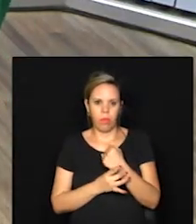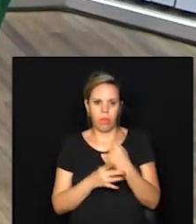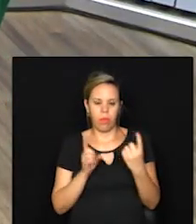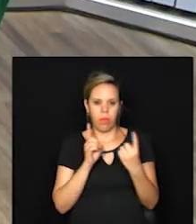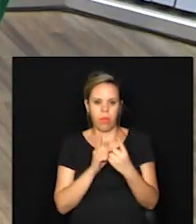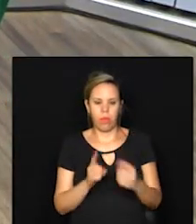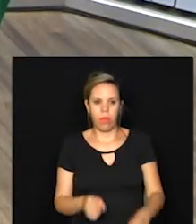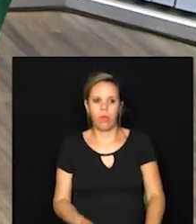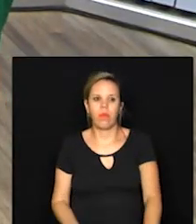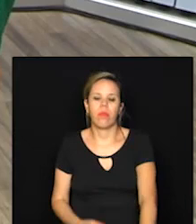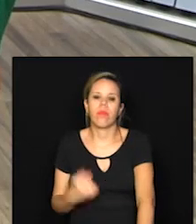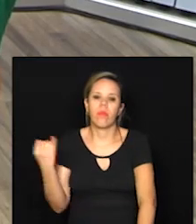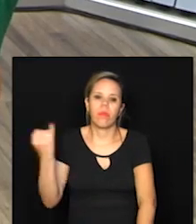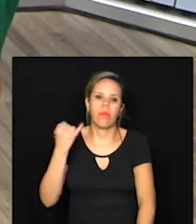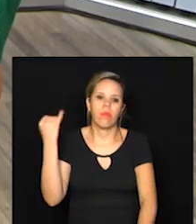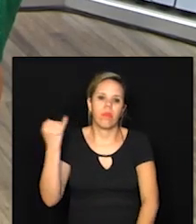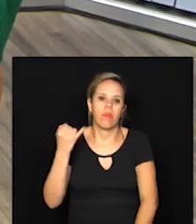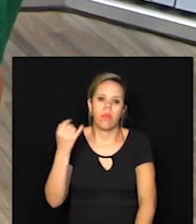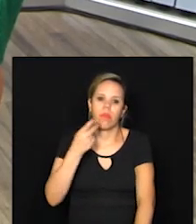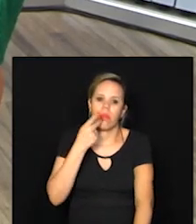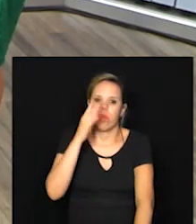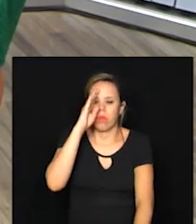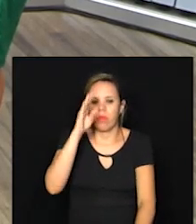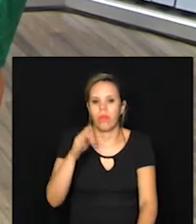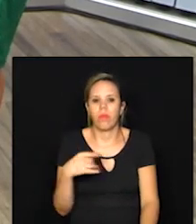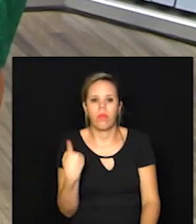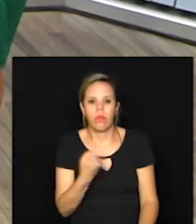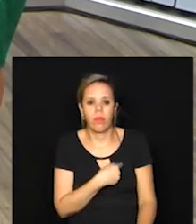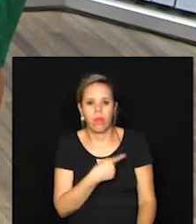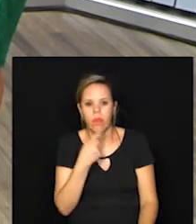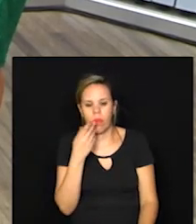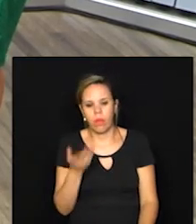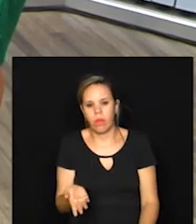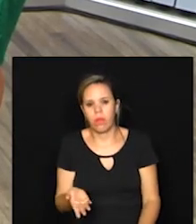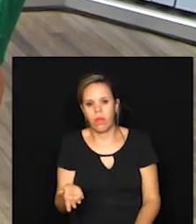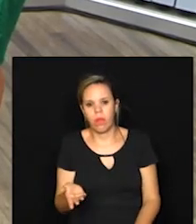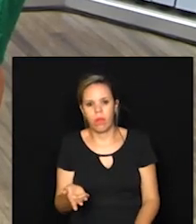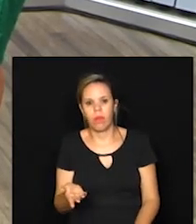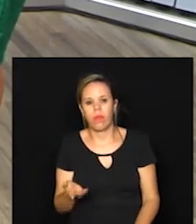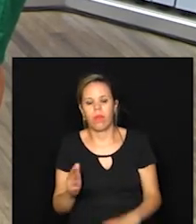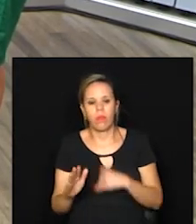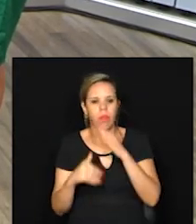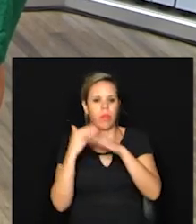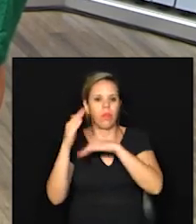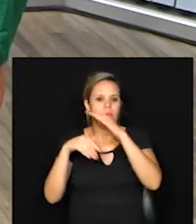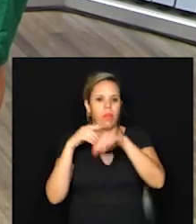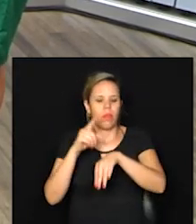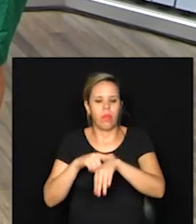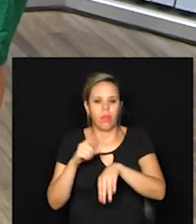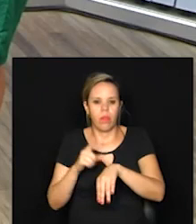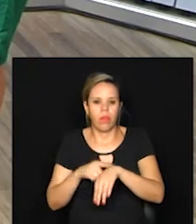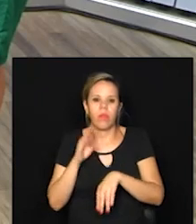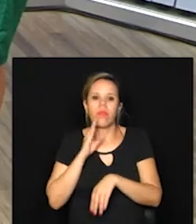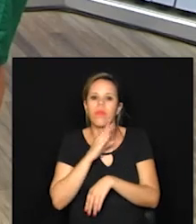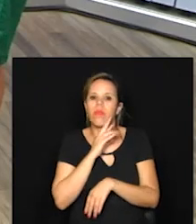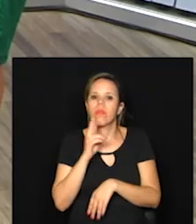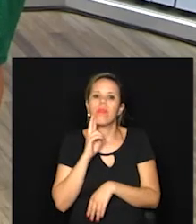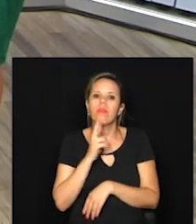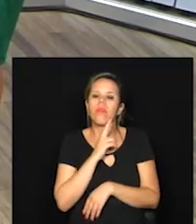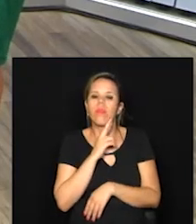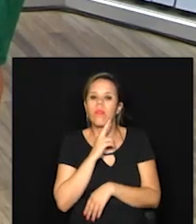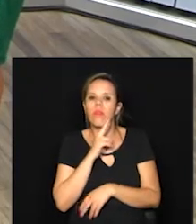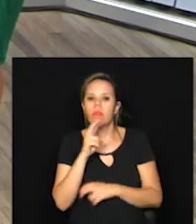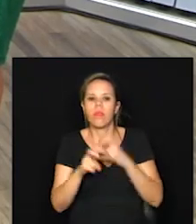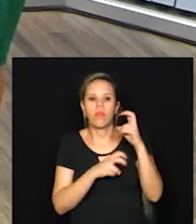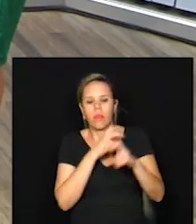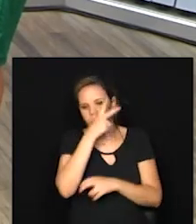funcionamento, Gabriel. Isso é importantíssimo e fundamental. A gente está falando, então, de um avanço de horário de bares, de restaurante, dos